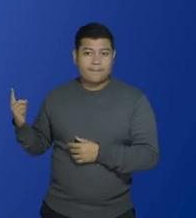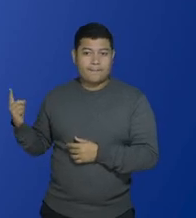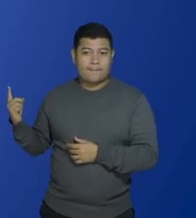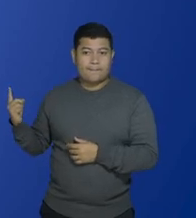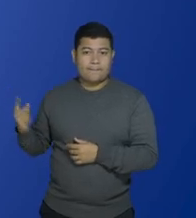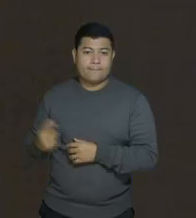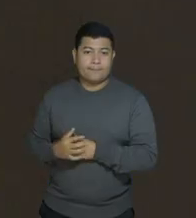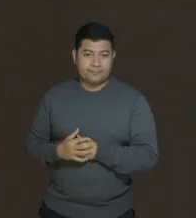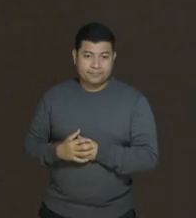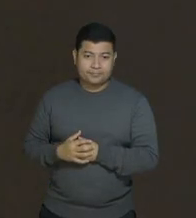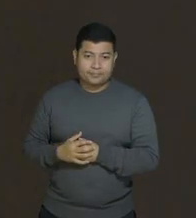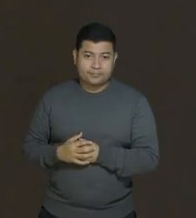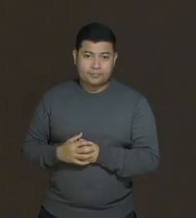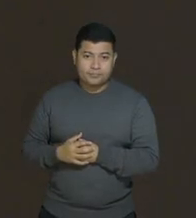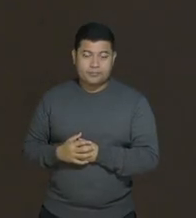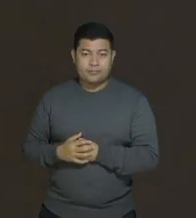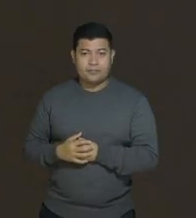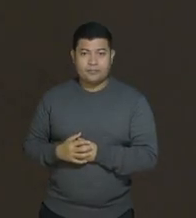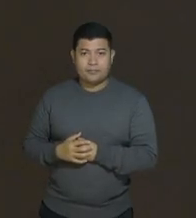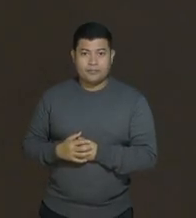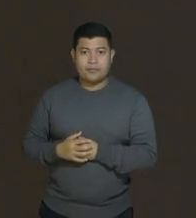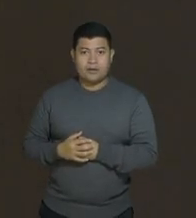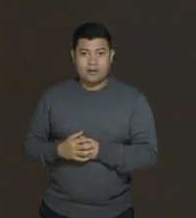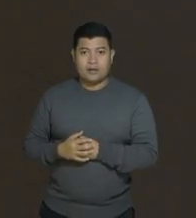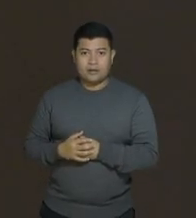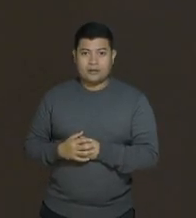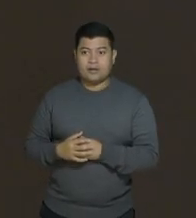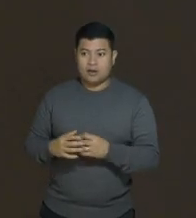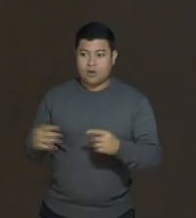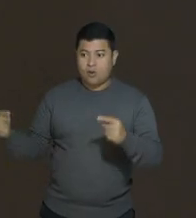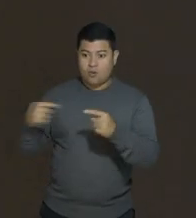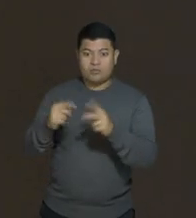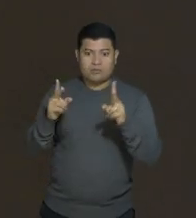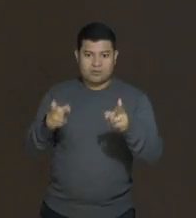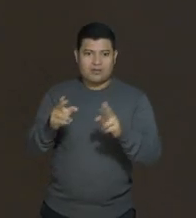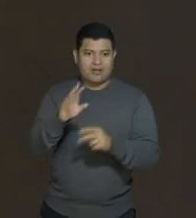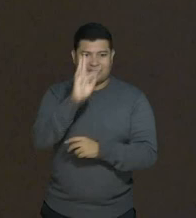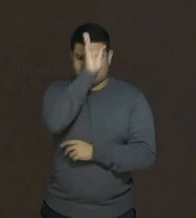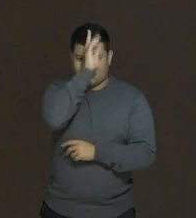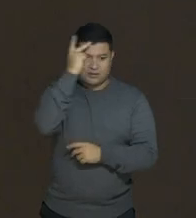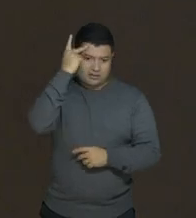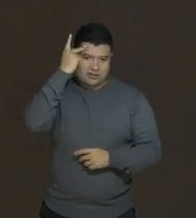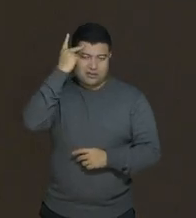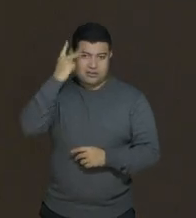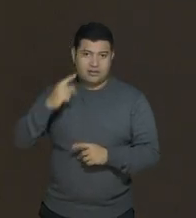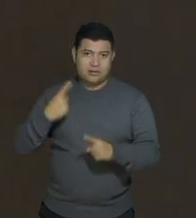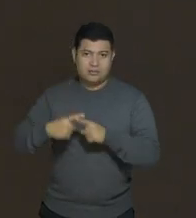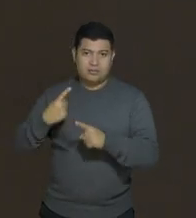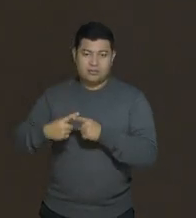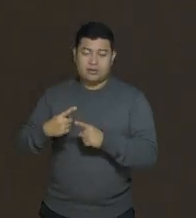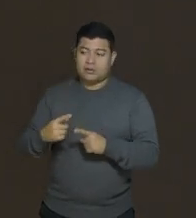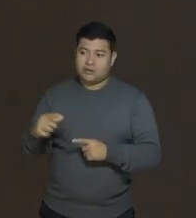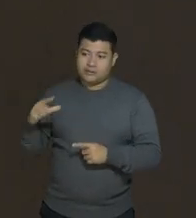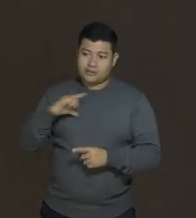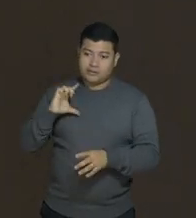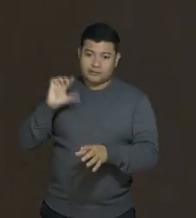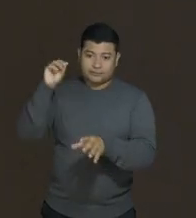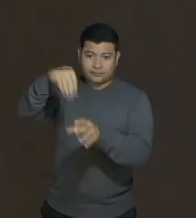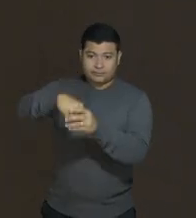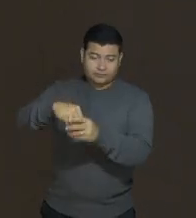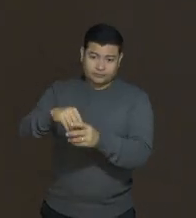opositor. São as mesmas comorbidades, praticamente, né? Porque dentro do TDAH também tem